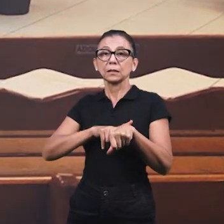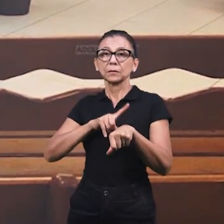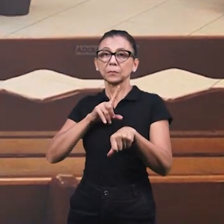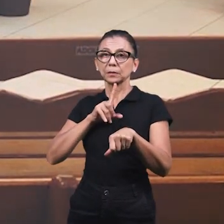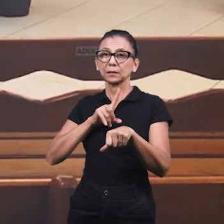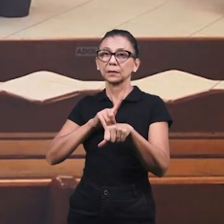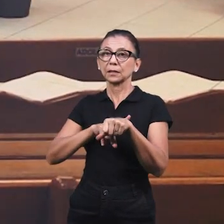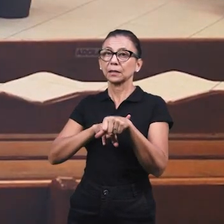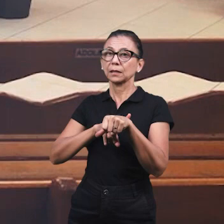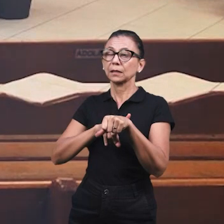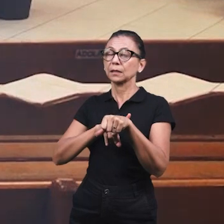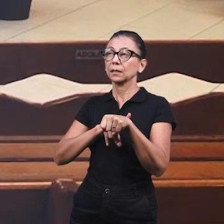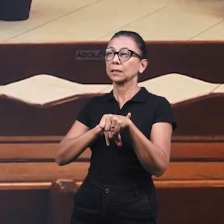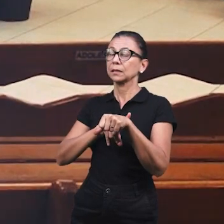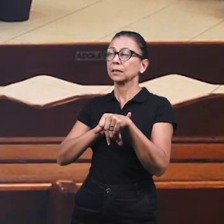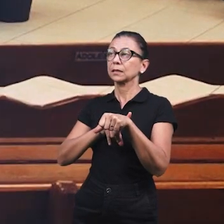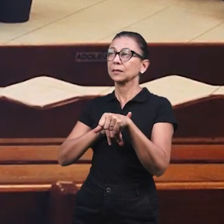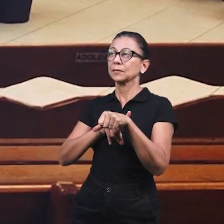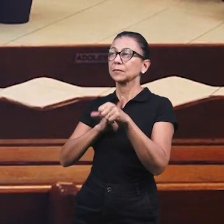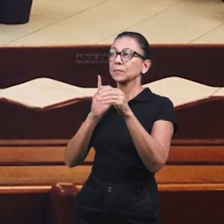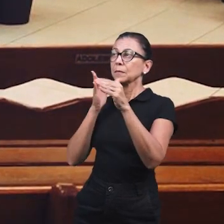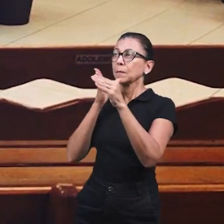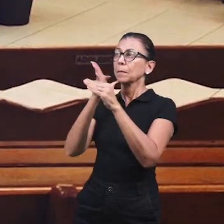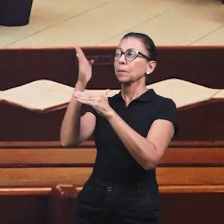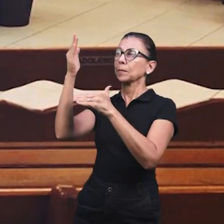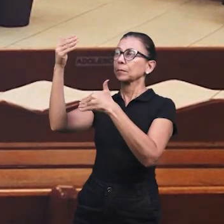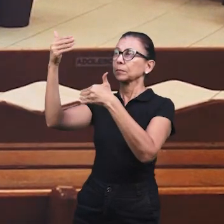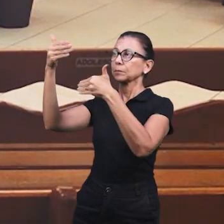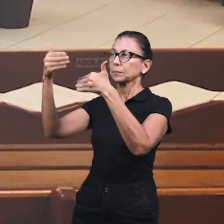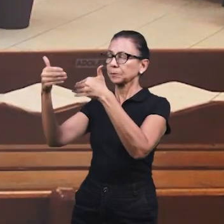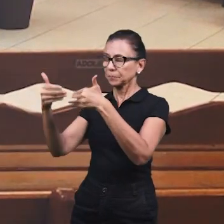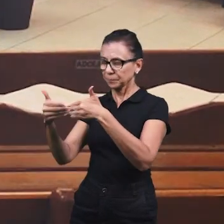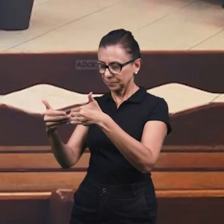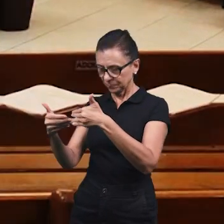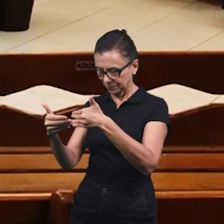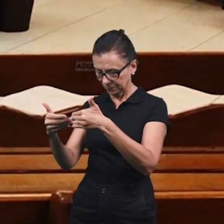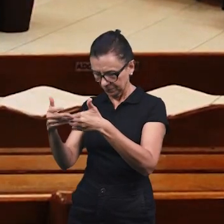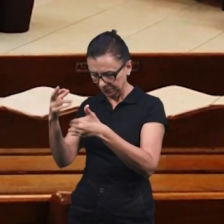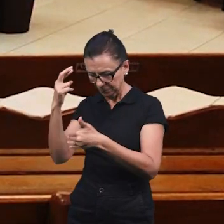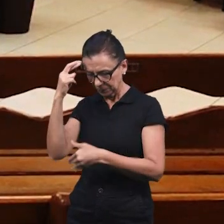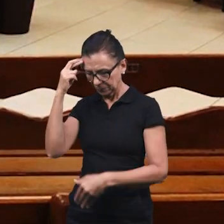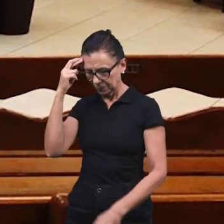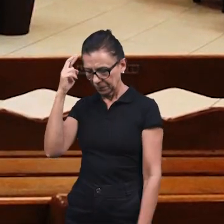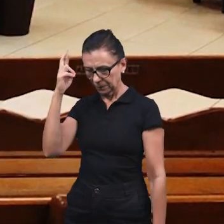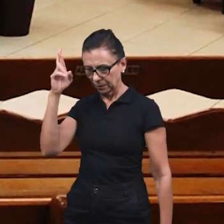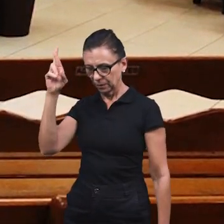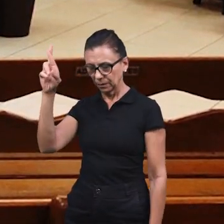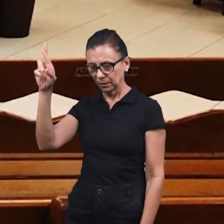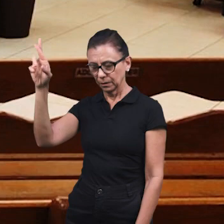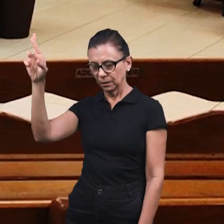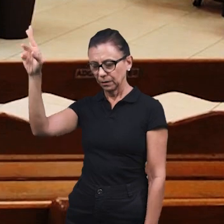Em Tua presença estou, Senhor,